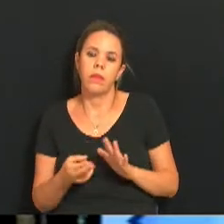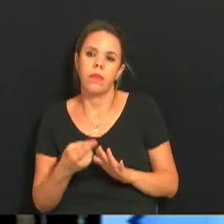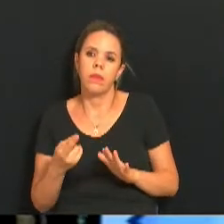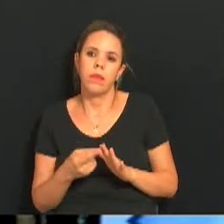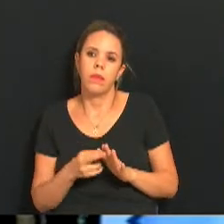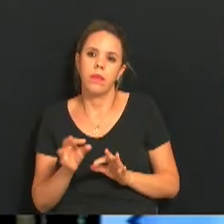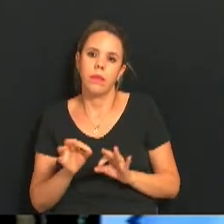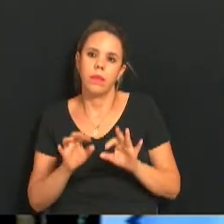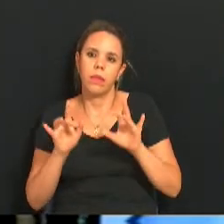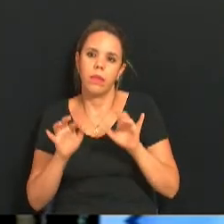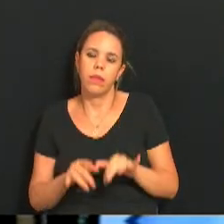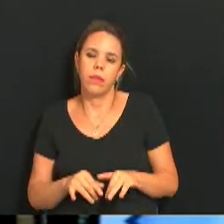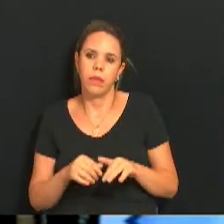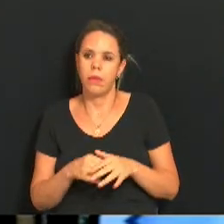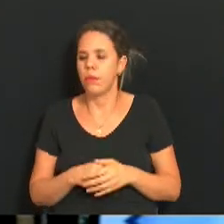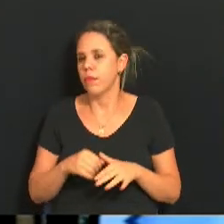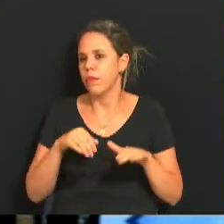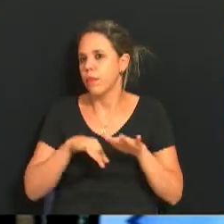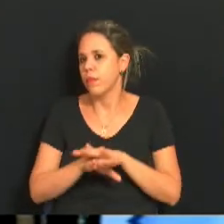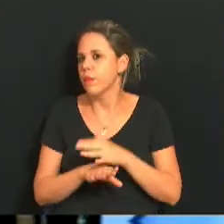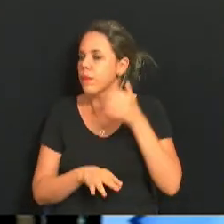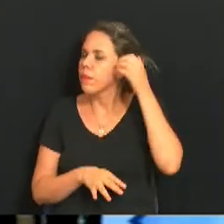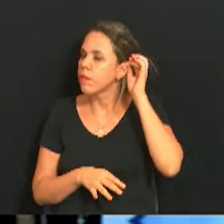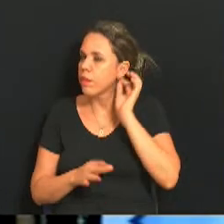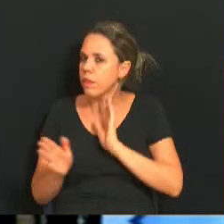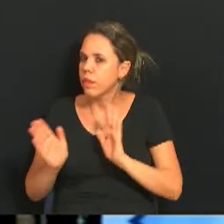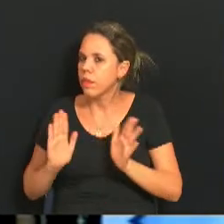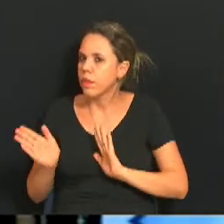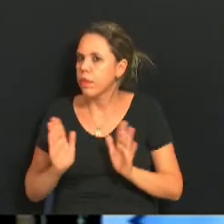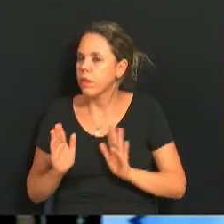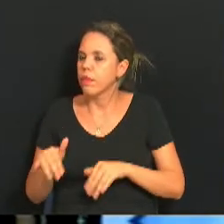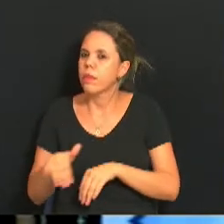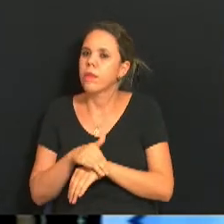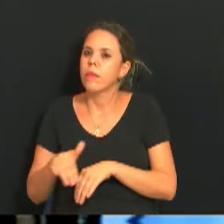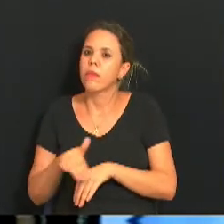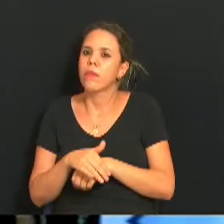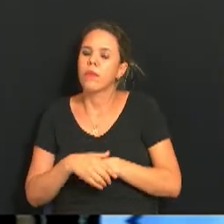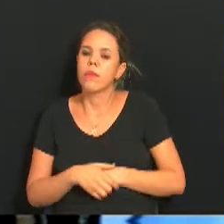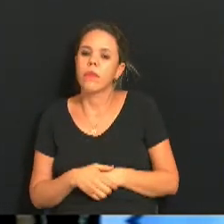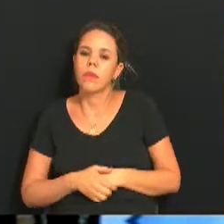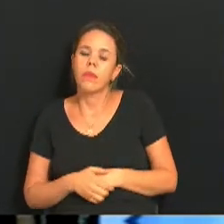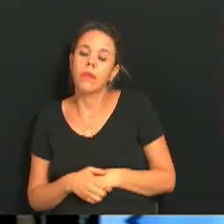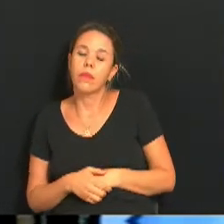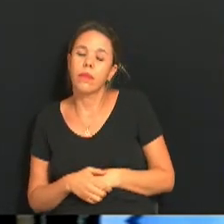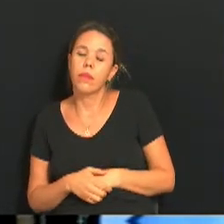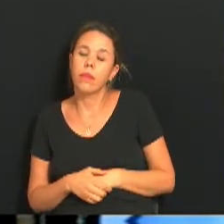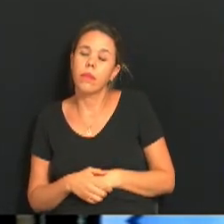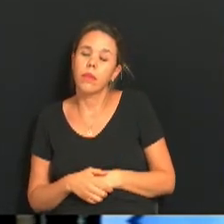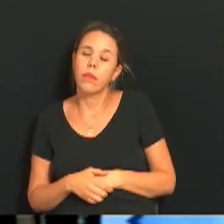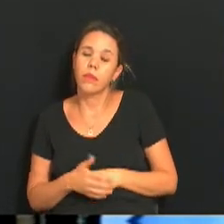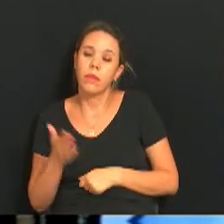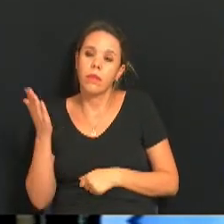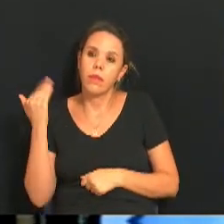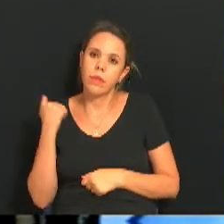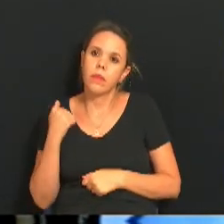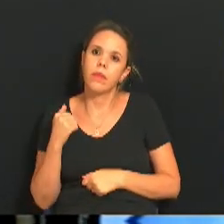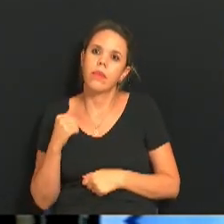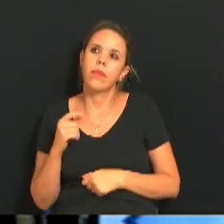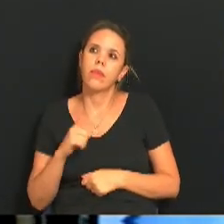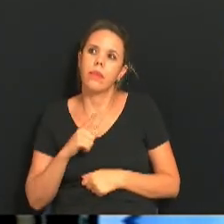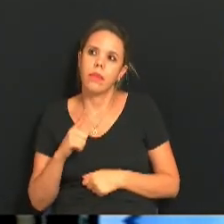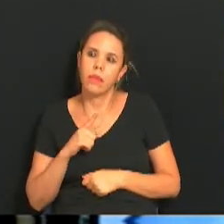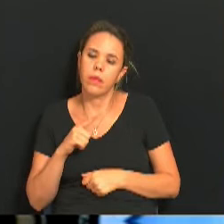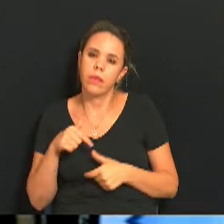redigida fala-se do armazém de exportação qual o endereço do armazém de importação ah entendi é que